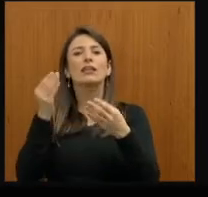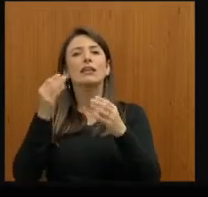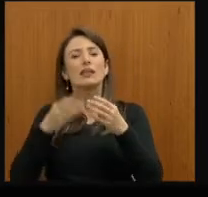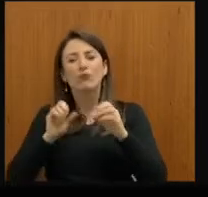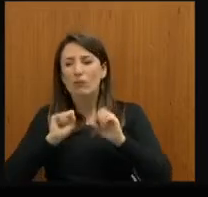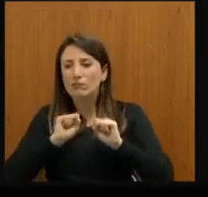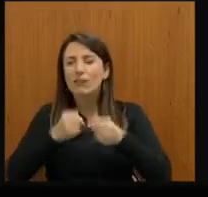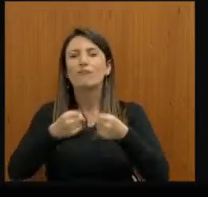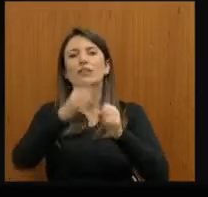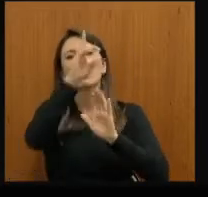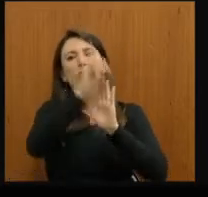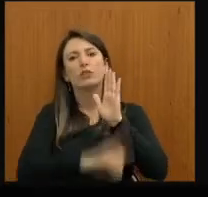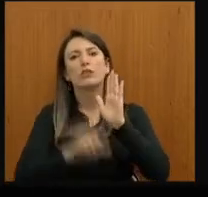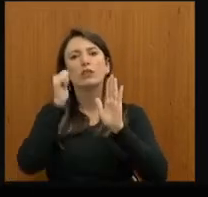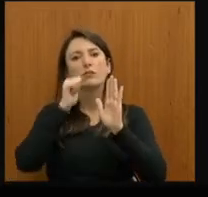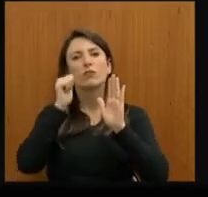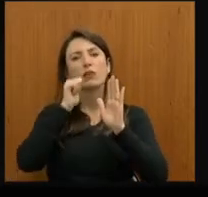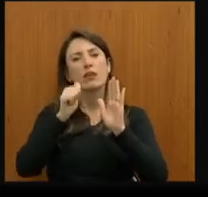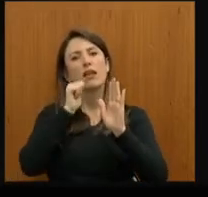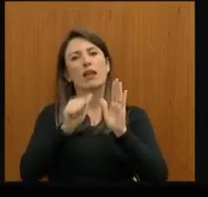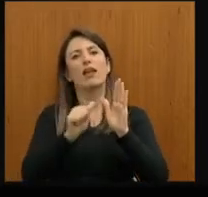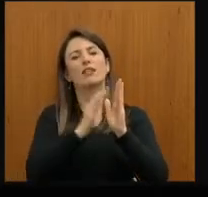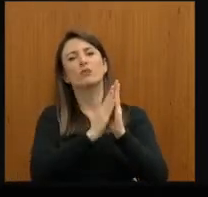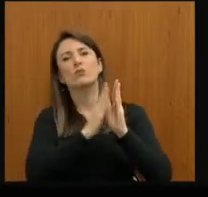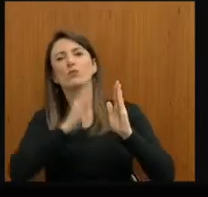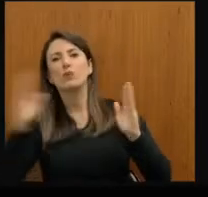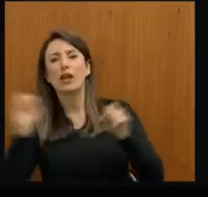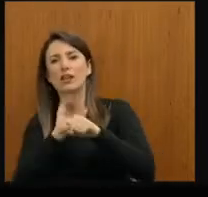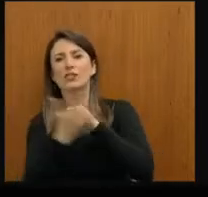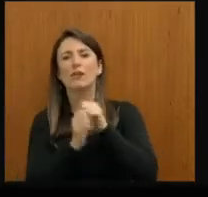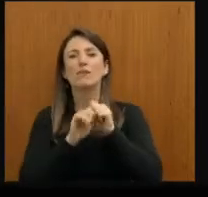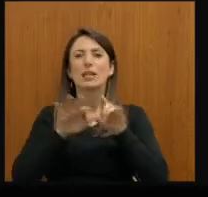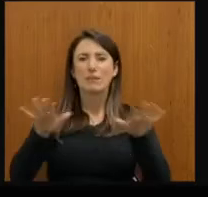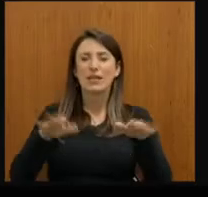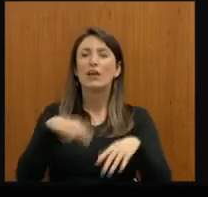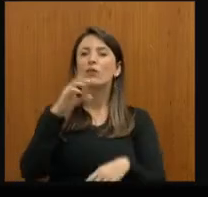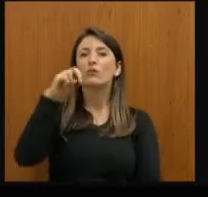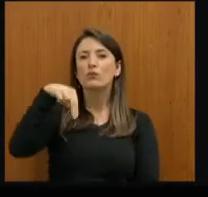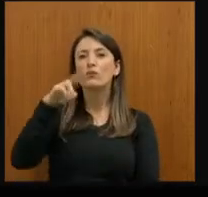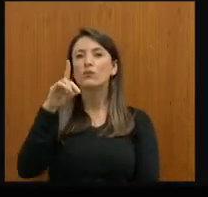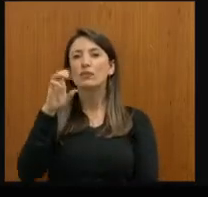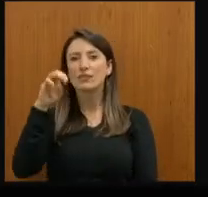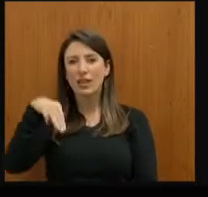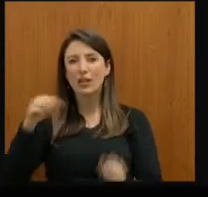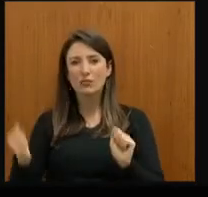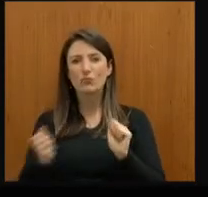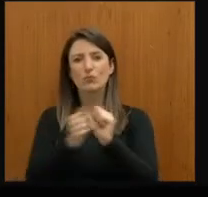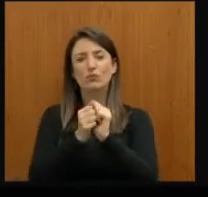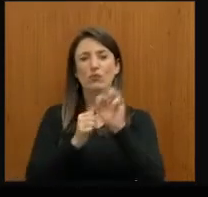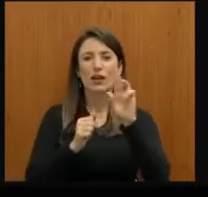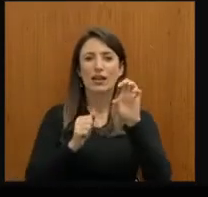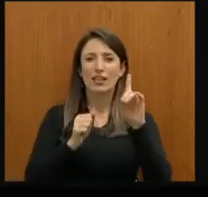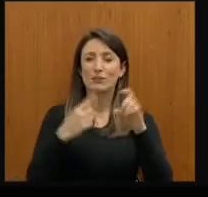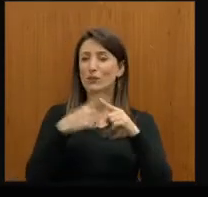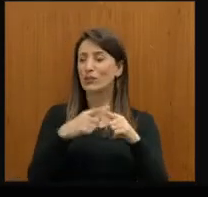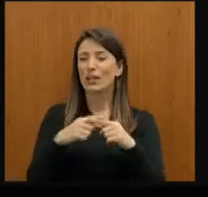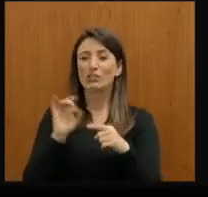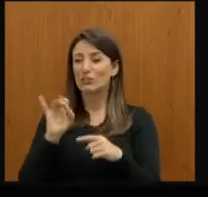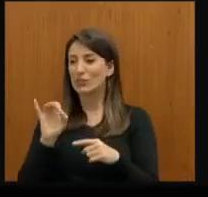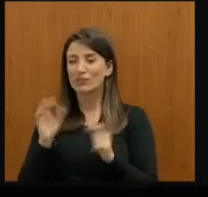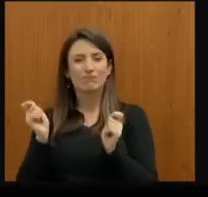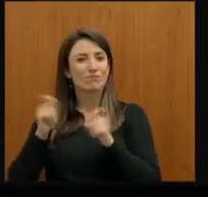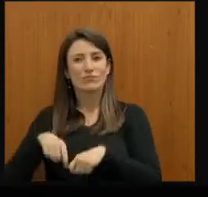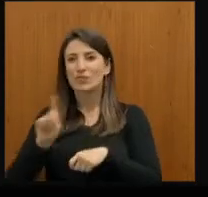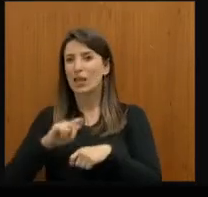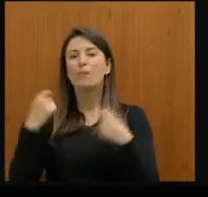carteirinha né E essa atuação do dente juntamente com a rede né que não existe automações do lado sempre